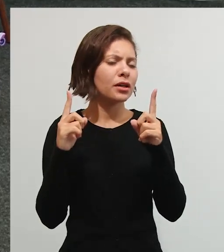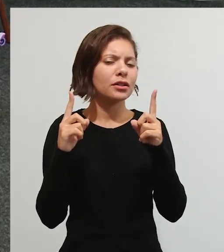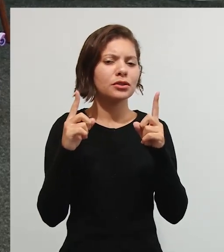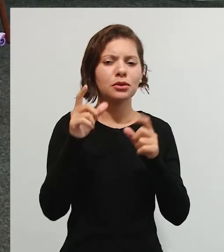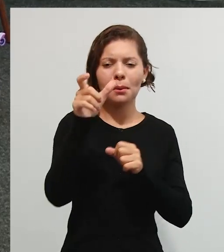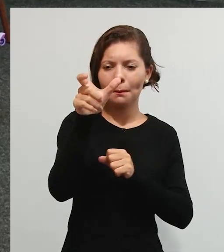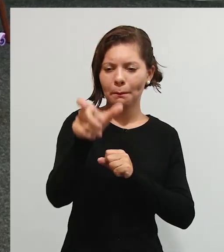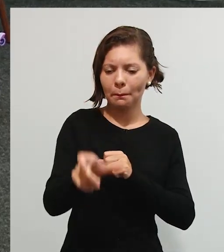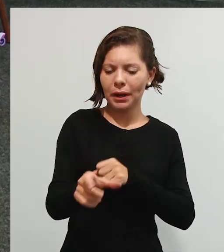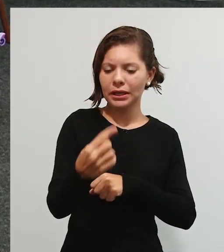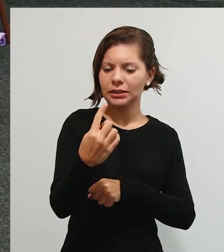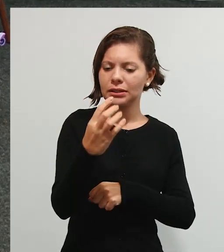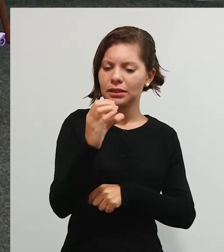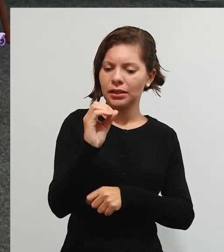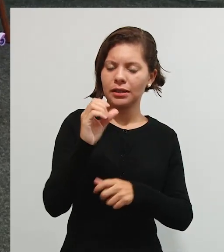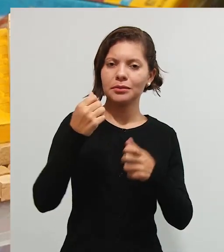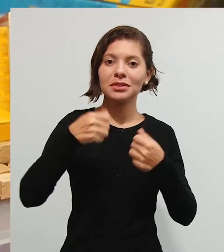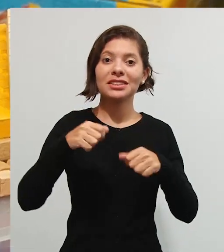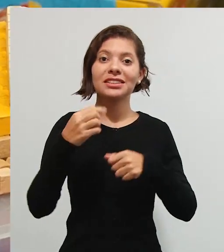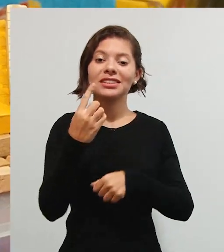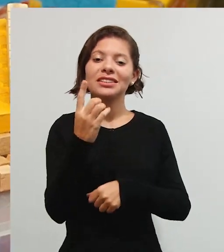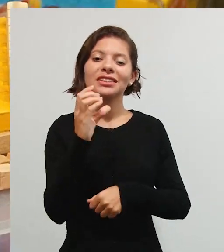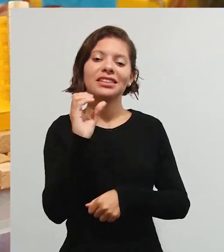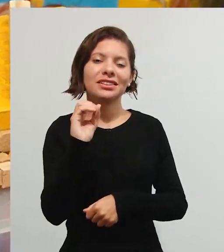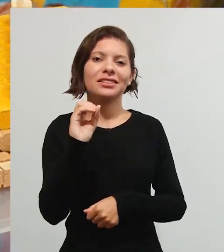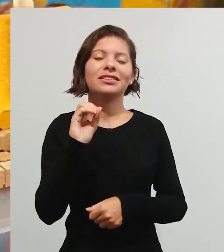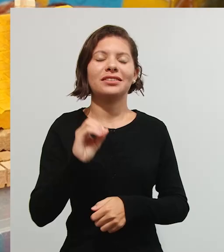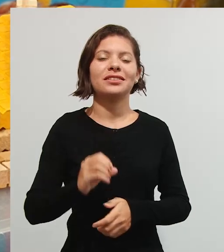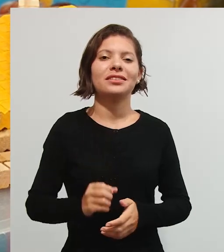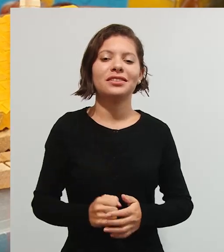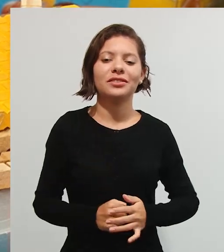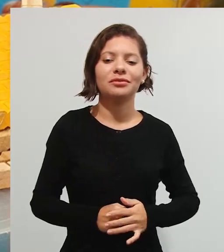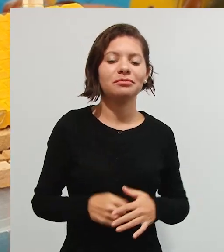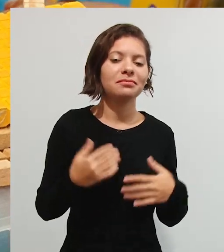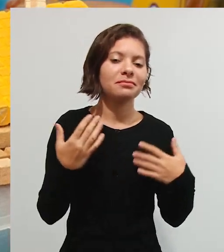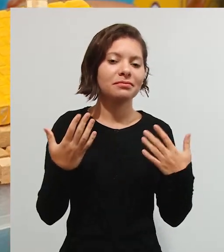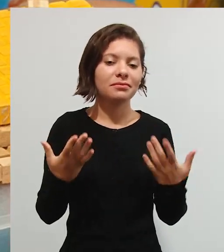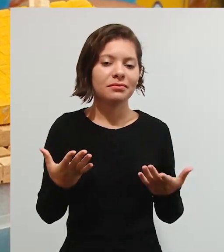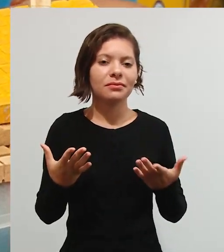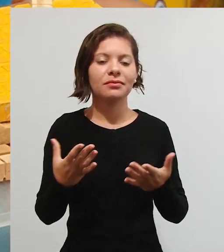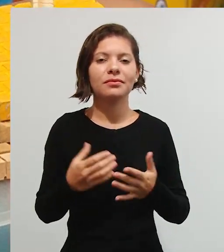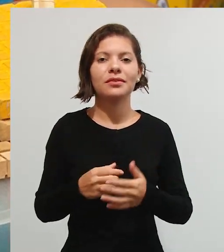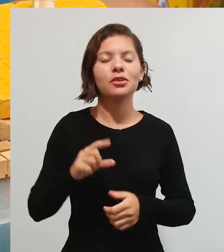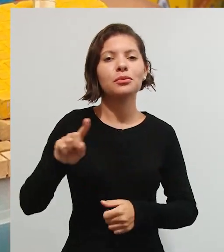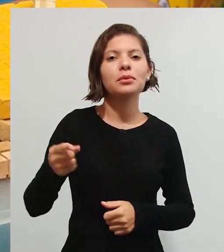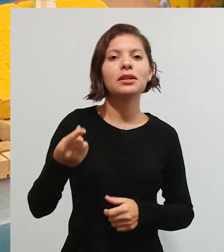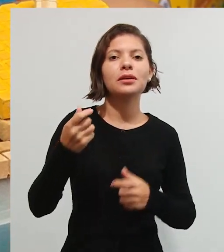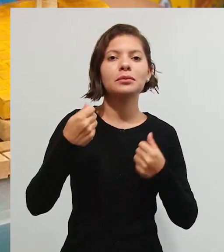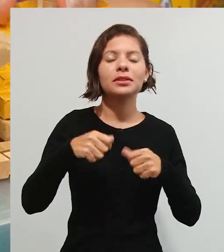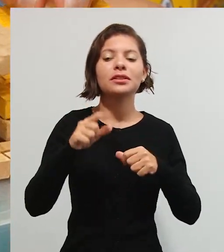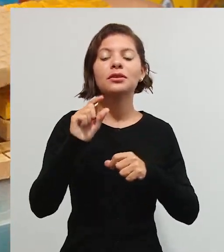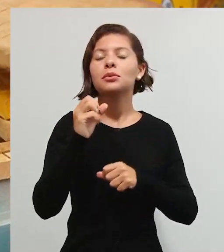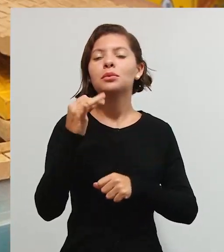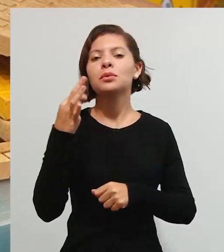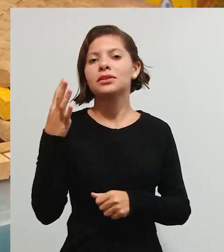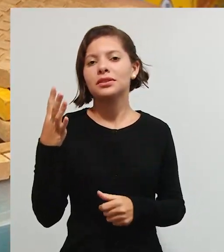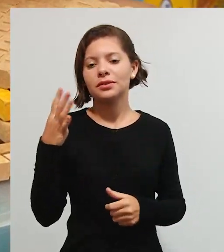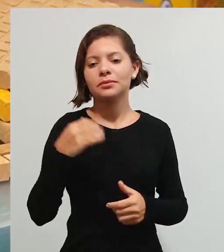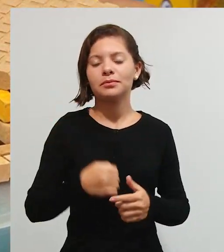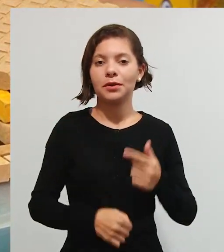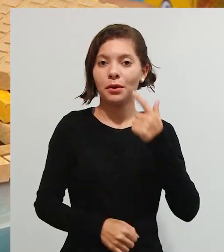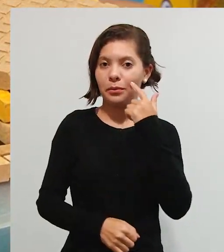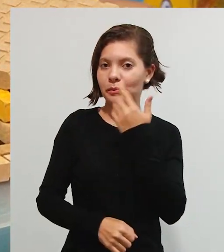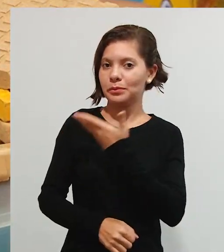conjunto, uma barra de 10? Aí eu preciso de 10 dessas. E aí, para eu formar um milhar, eu preciso de quantas dessas?